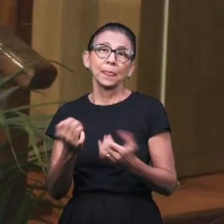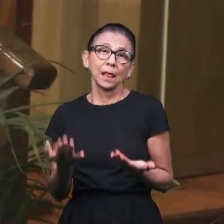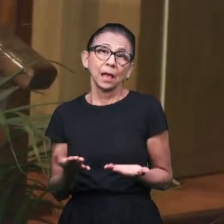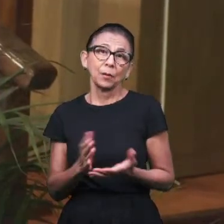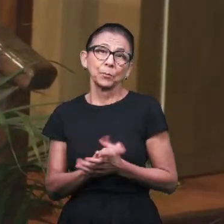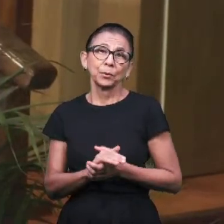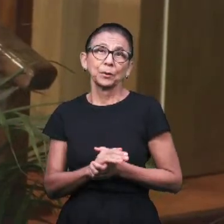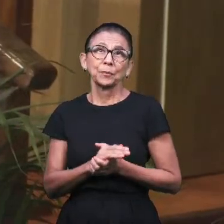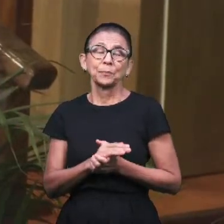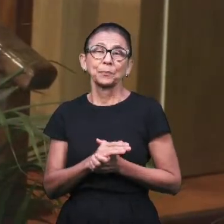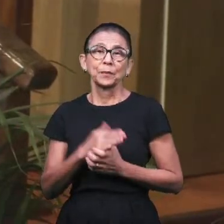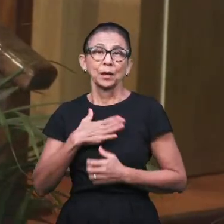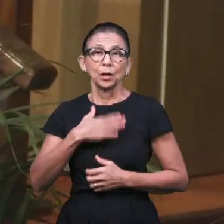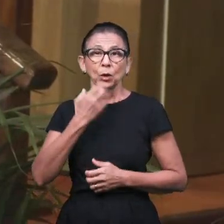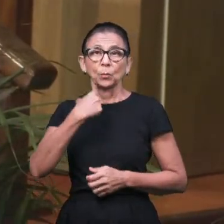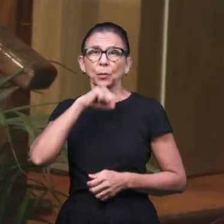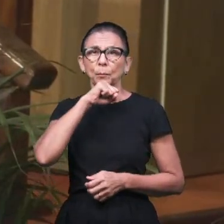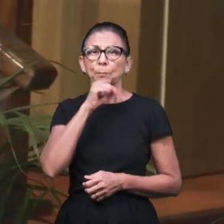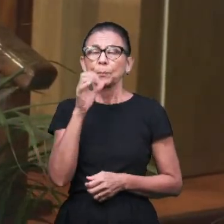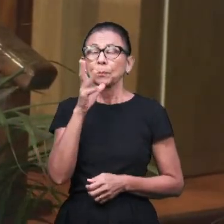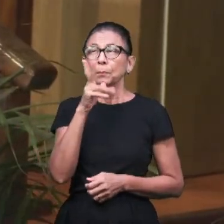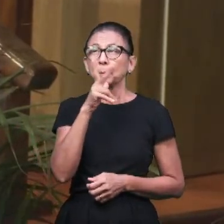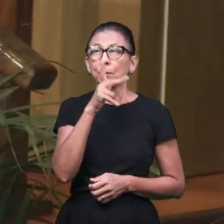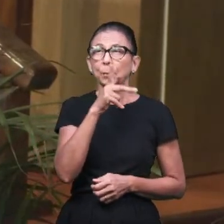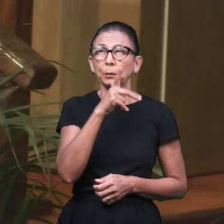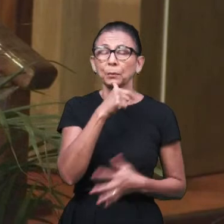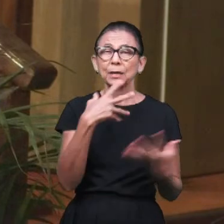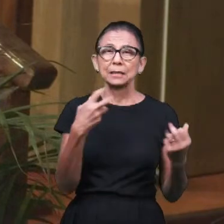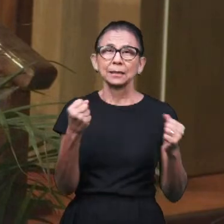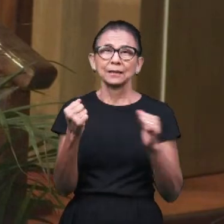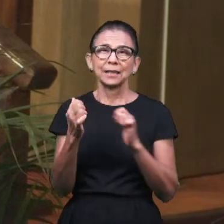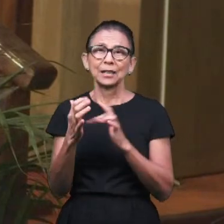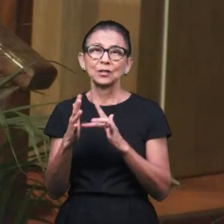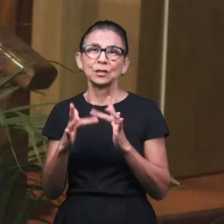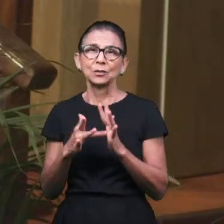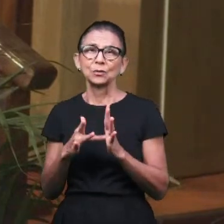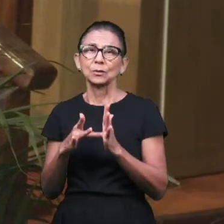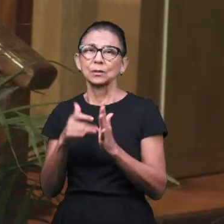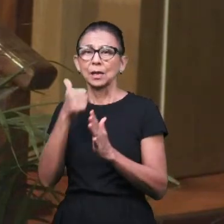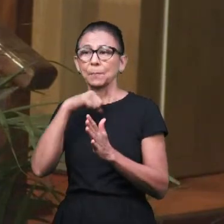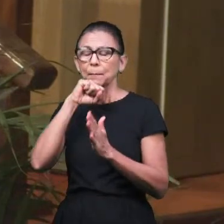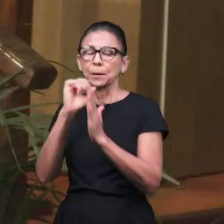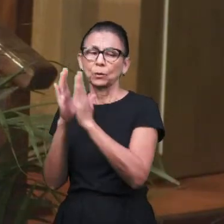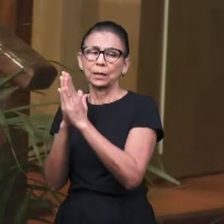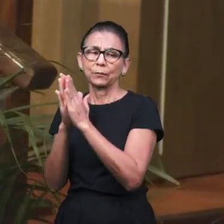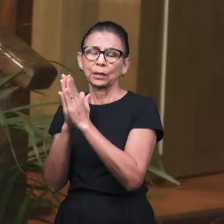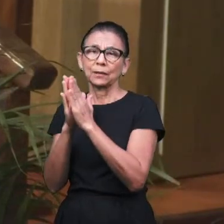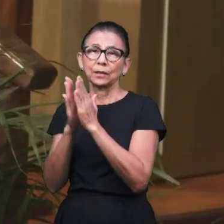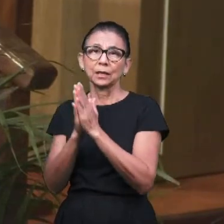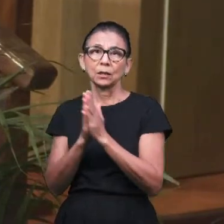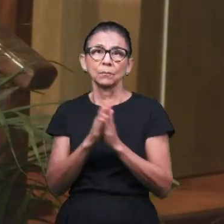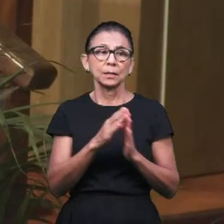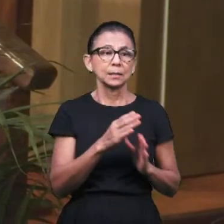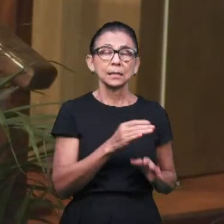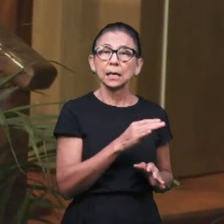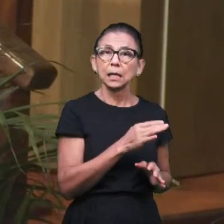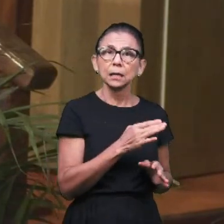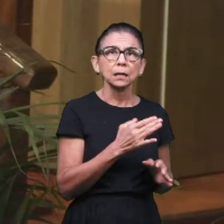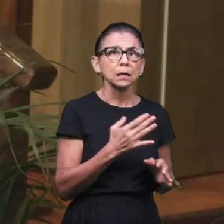o que mais demorou a se converter, mas quando ele converteu foi instantâneo. Ele